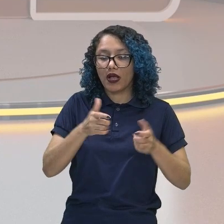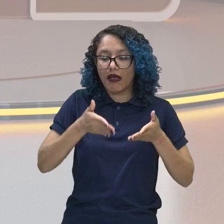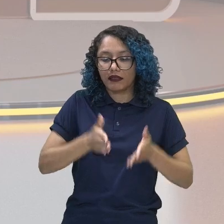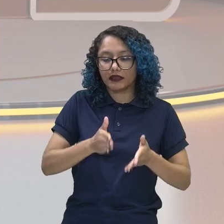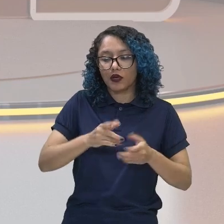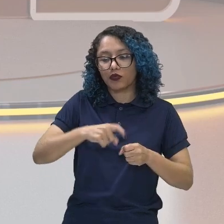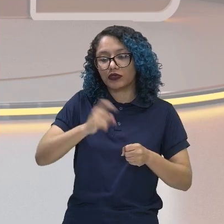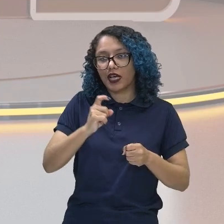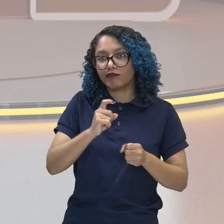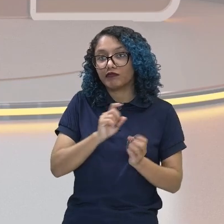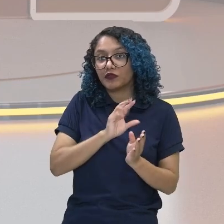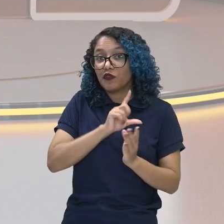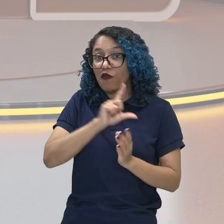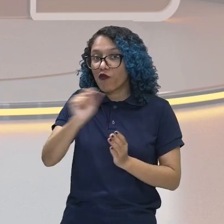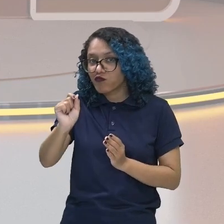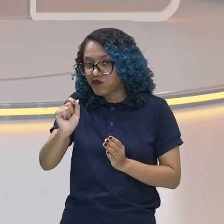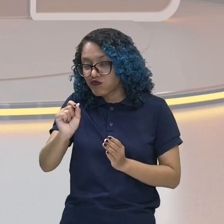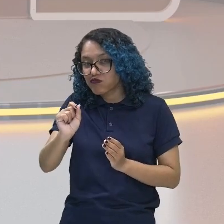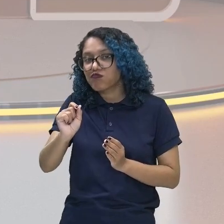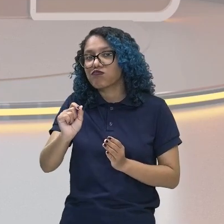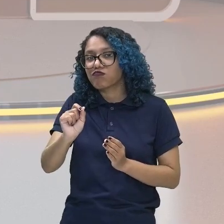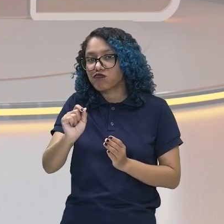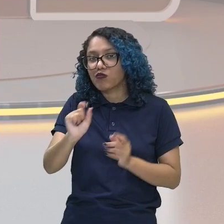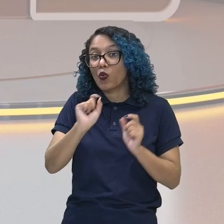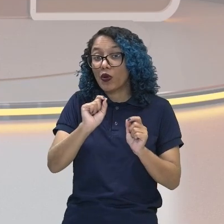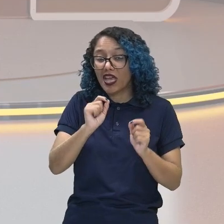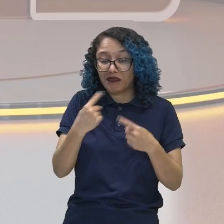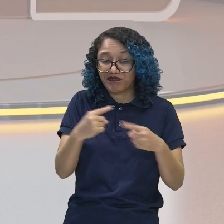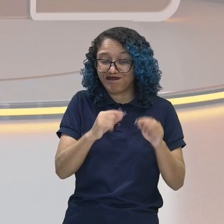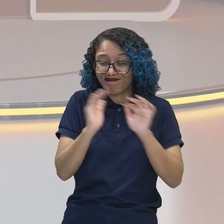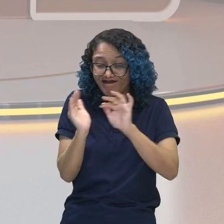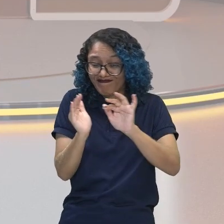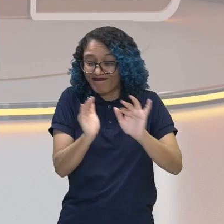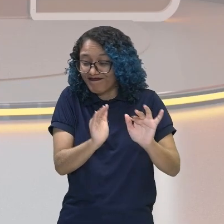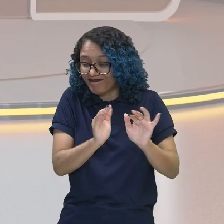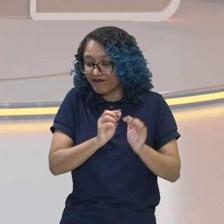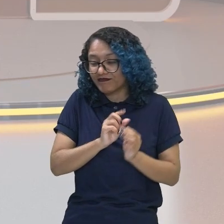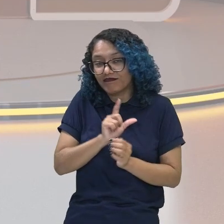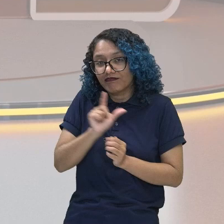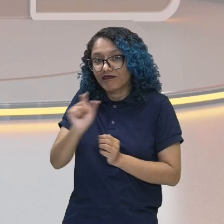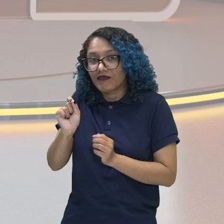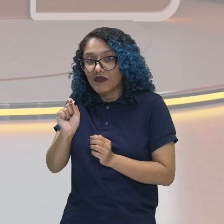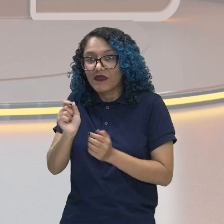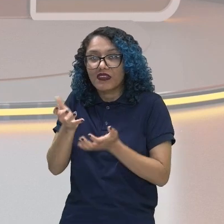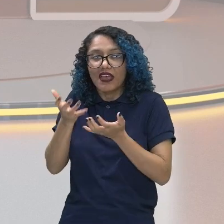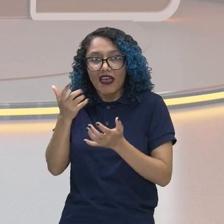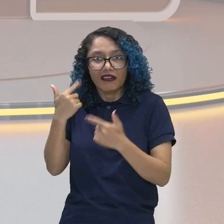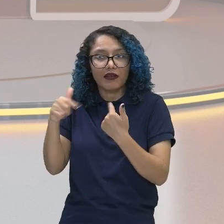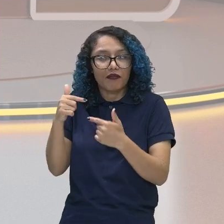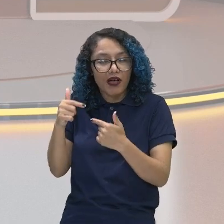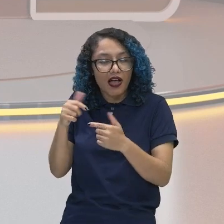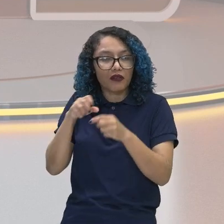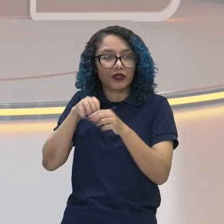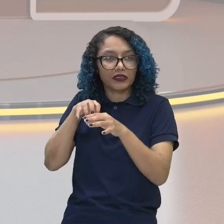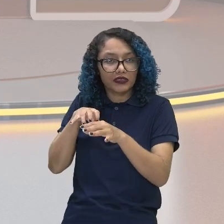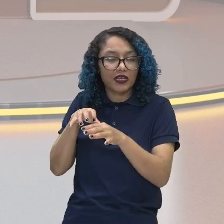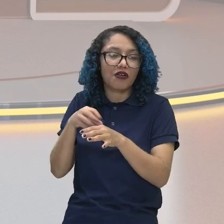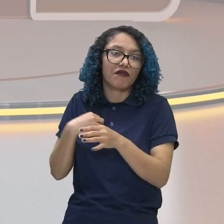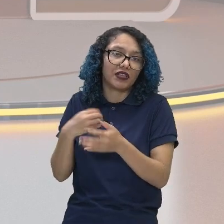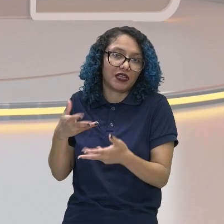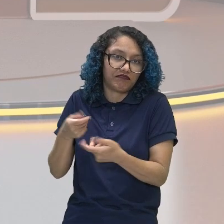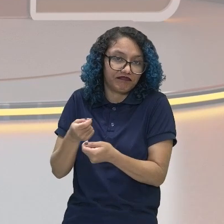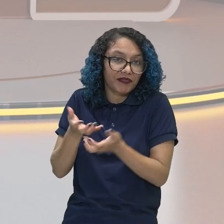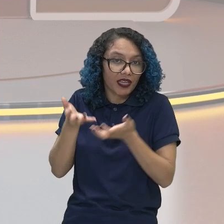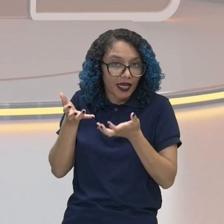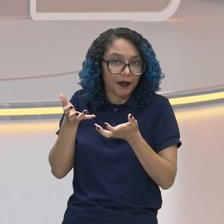fugindo realmente desses conflitos, dessas guerras, para buscar ali um emprego, uma educação, uma qualidade de